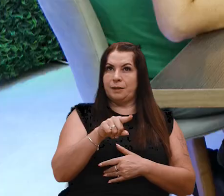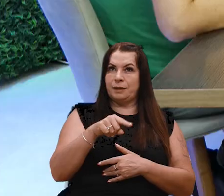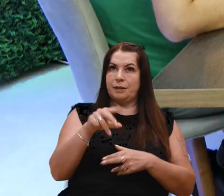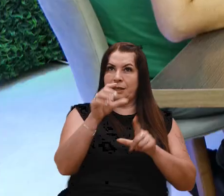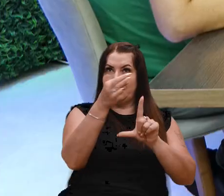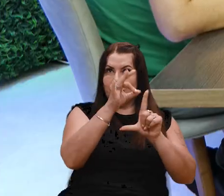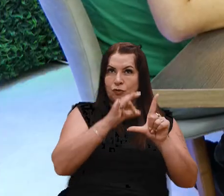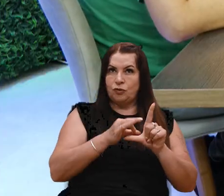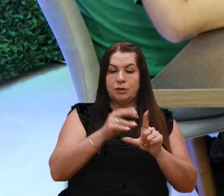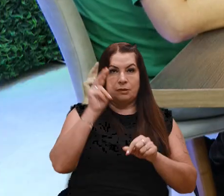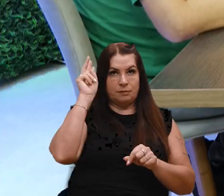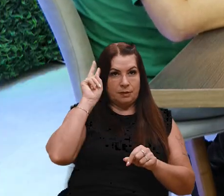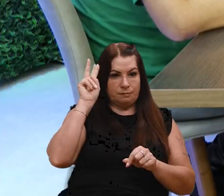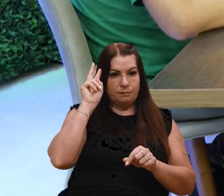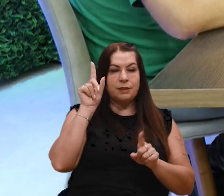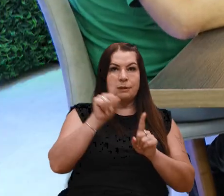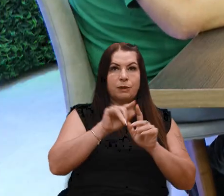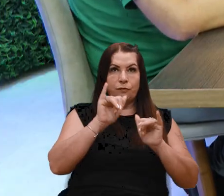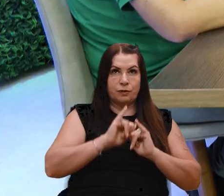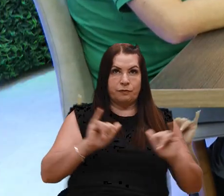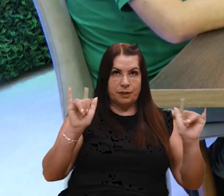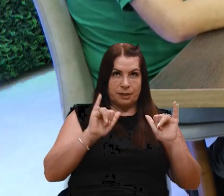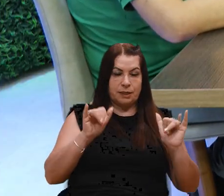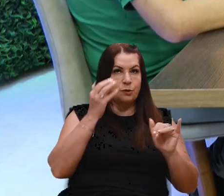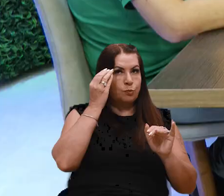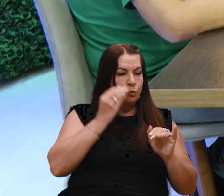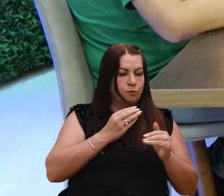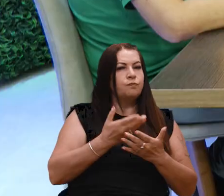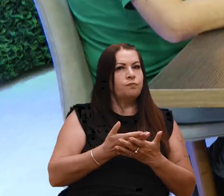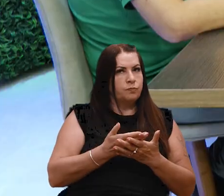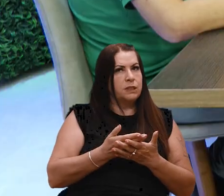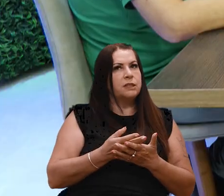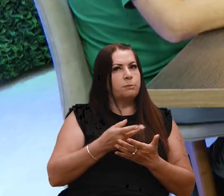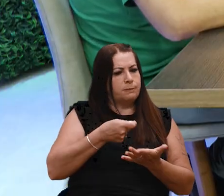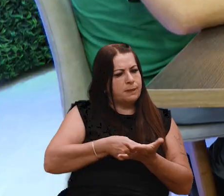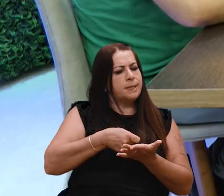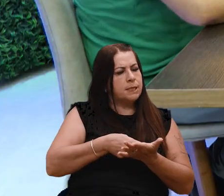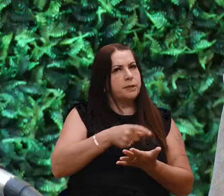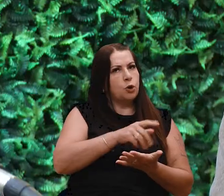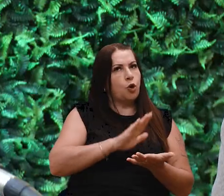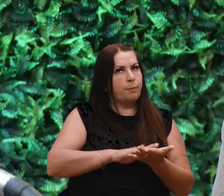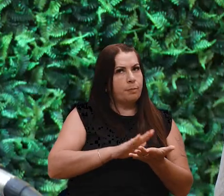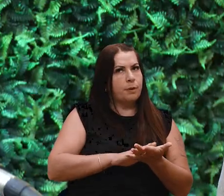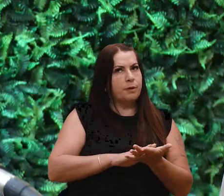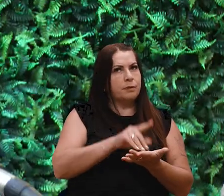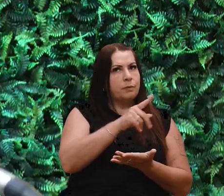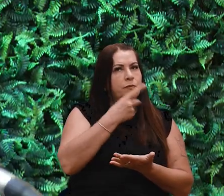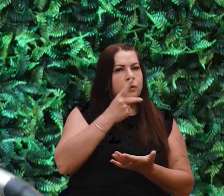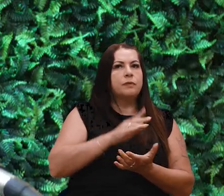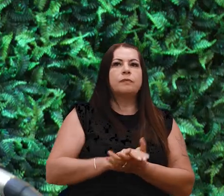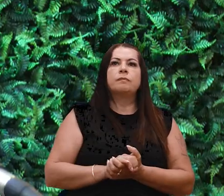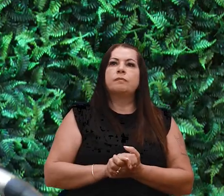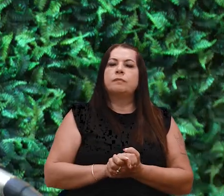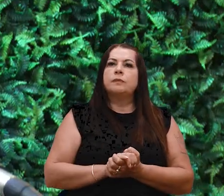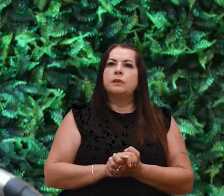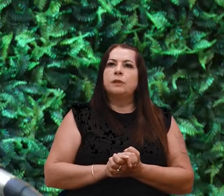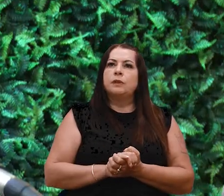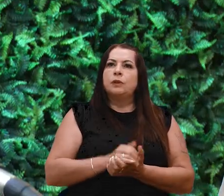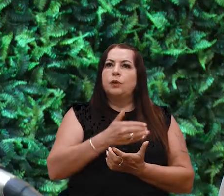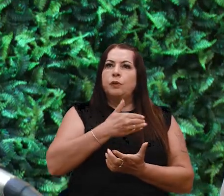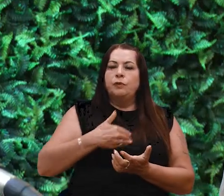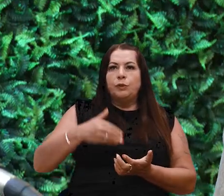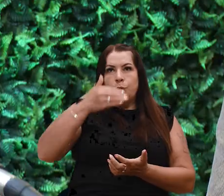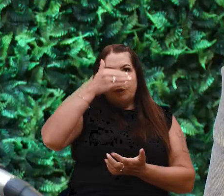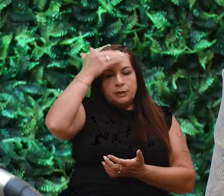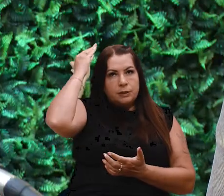logística. Lembrando que também foi anunciado, Búrigo, e a gente tem que bater firme nisso e cobrar, que agora que tu citaste o governo Alceu, e a gente